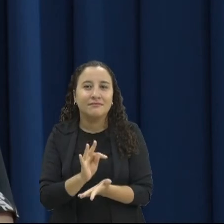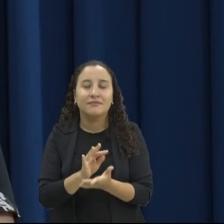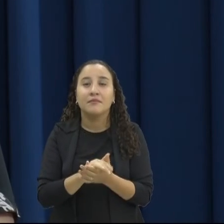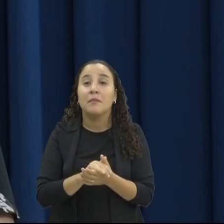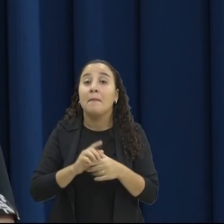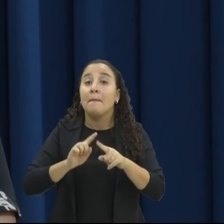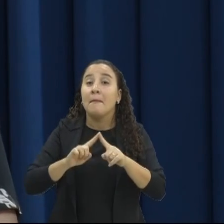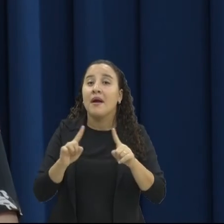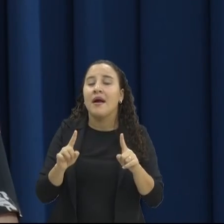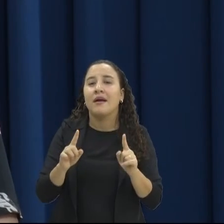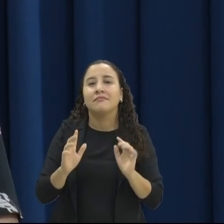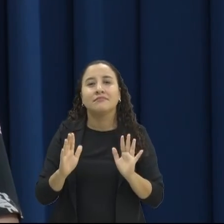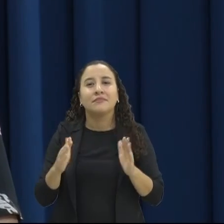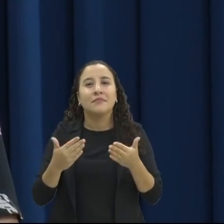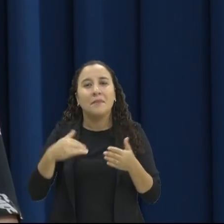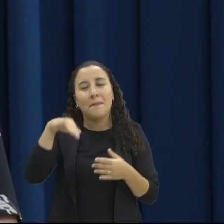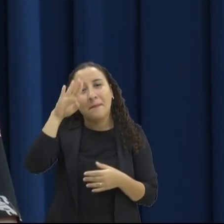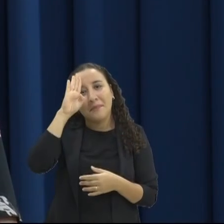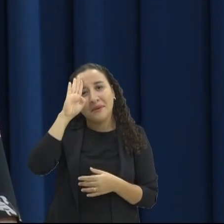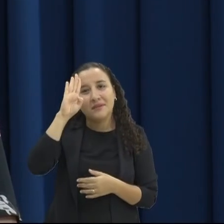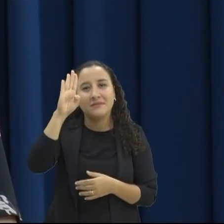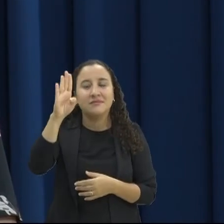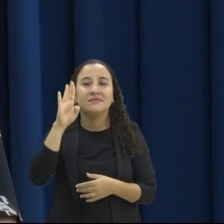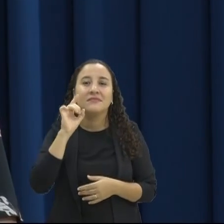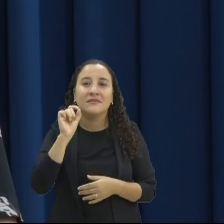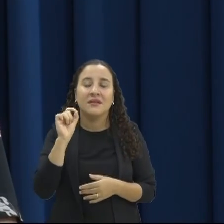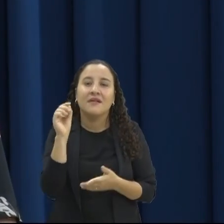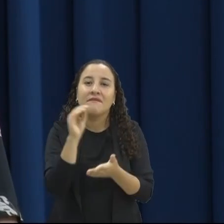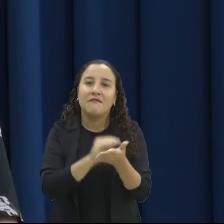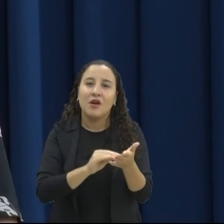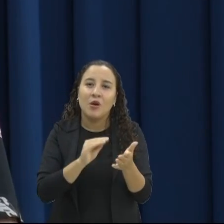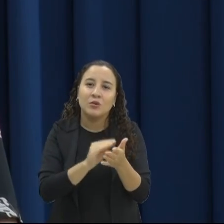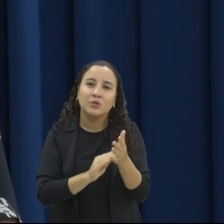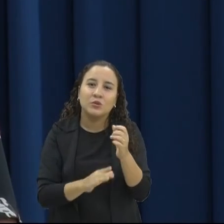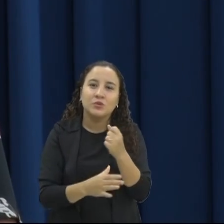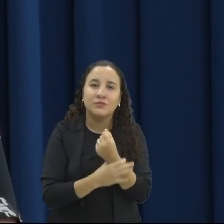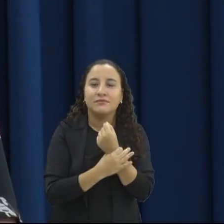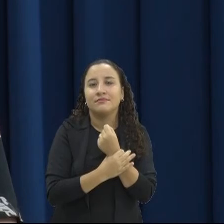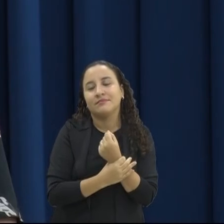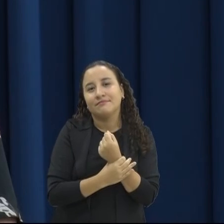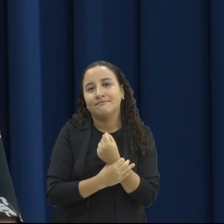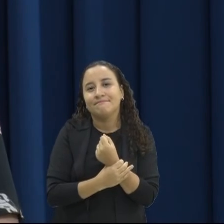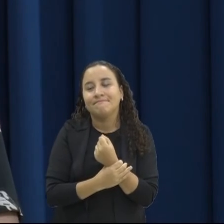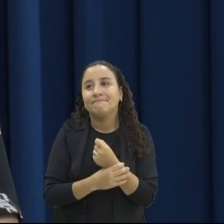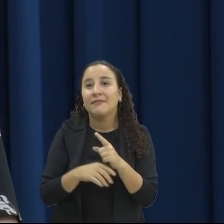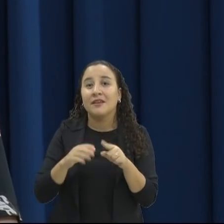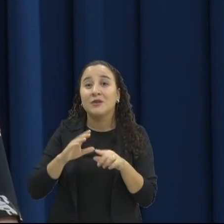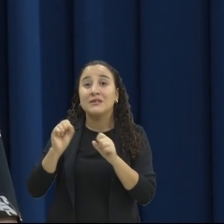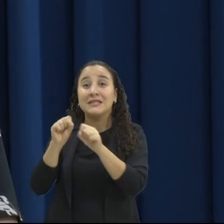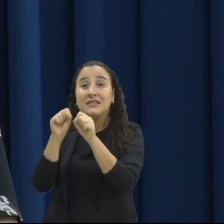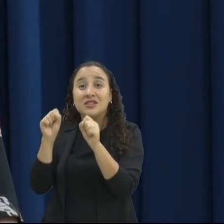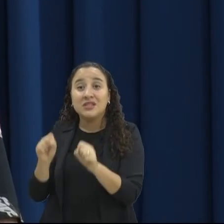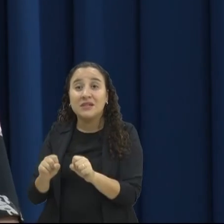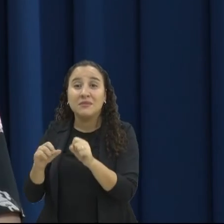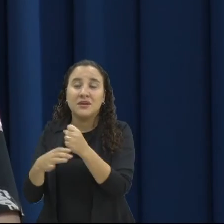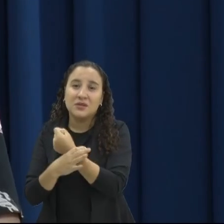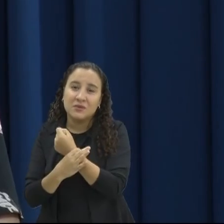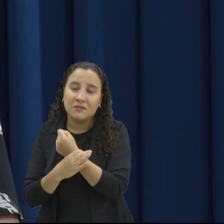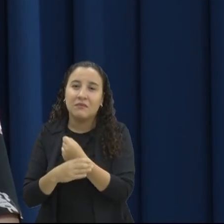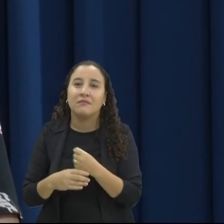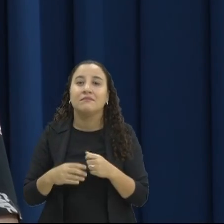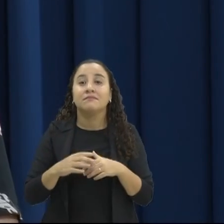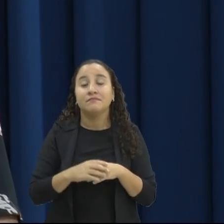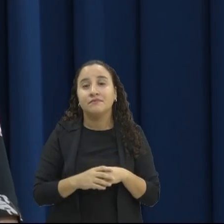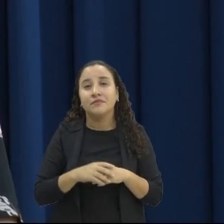modo especial da população que está desprotegida dos aparelhos de segurança. Porque vale dizer